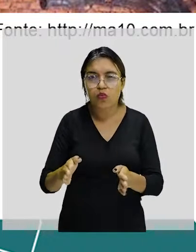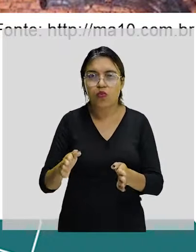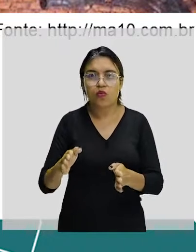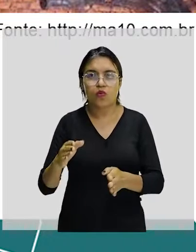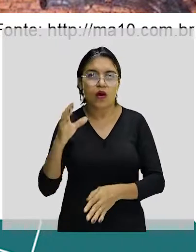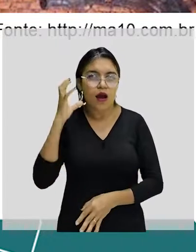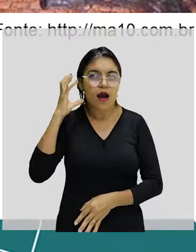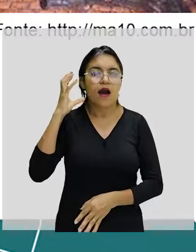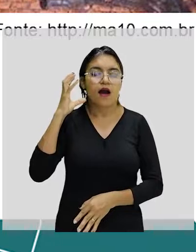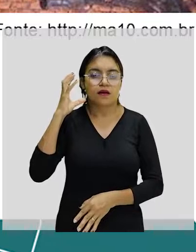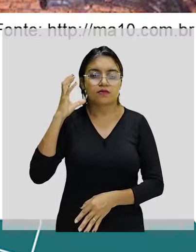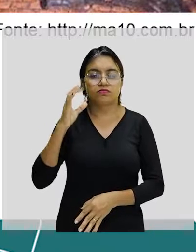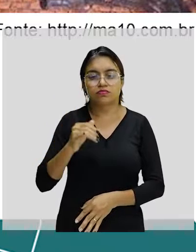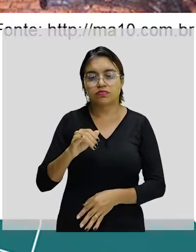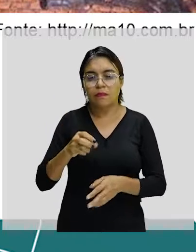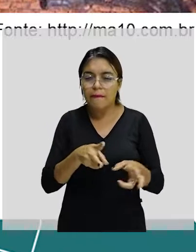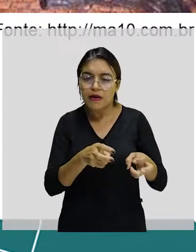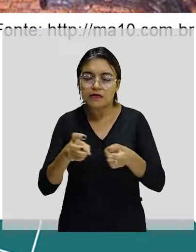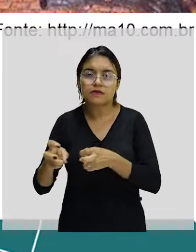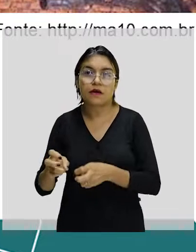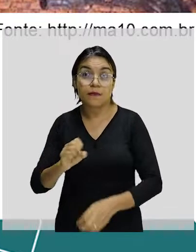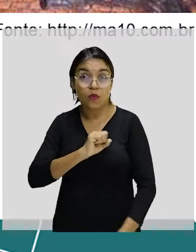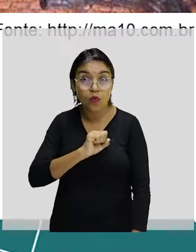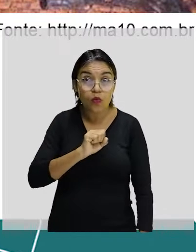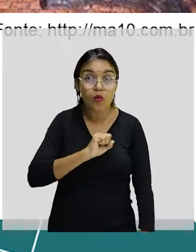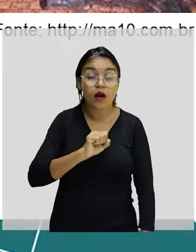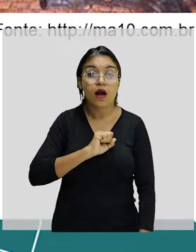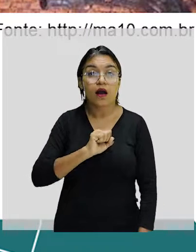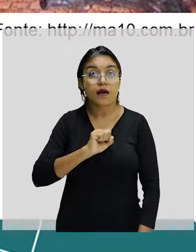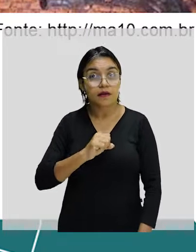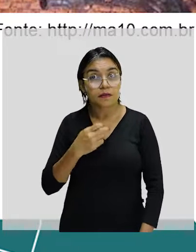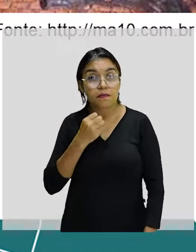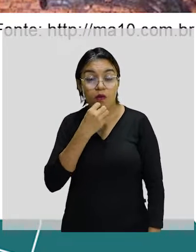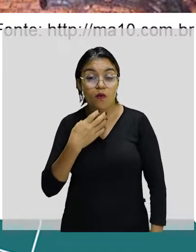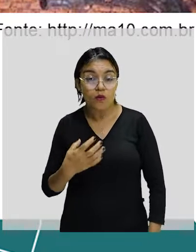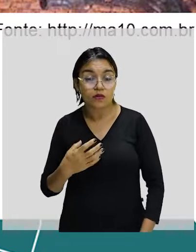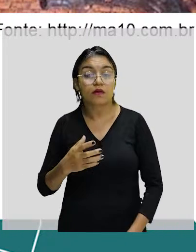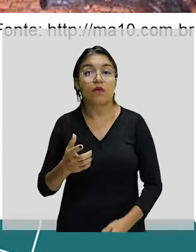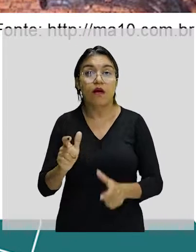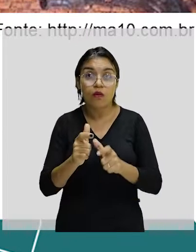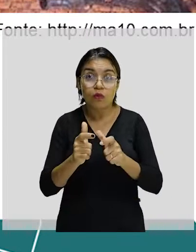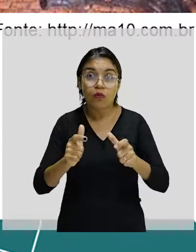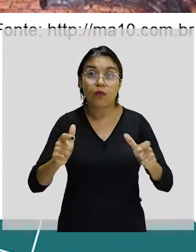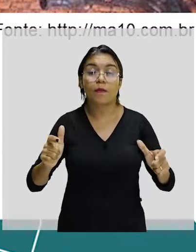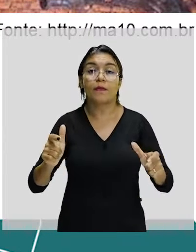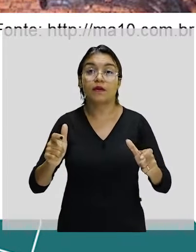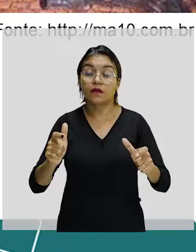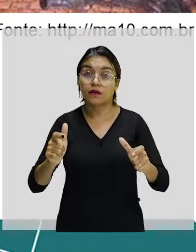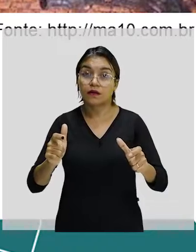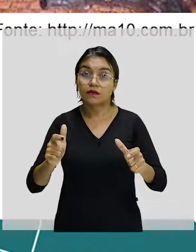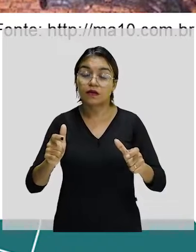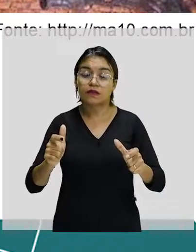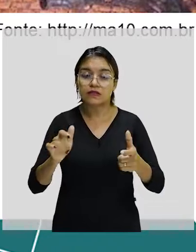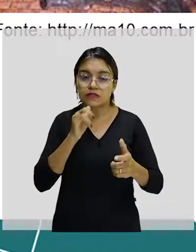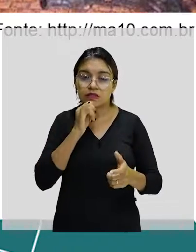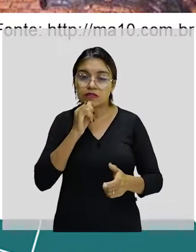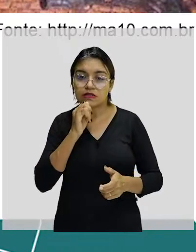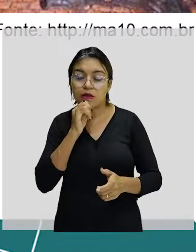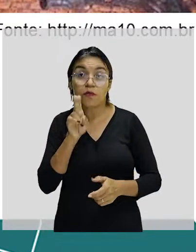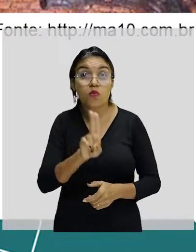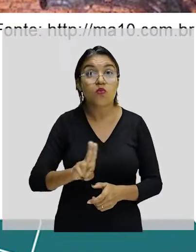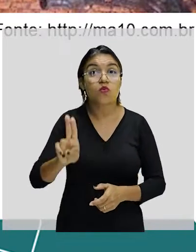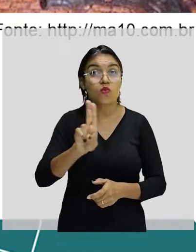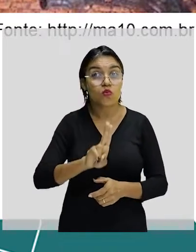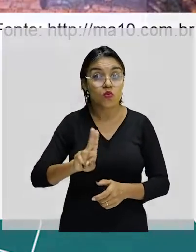algo muito popular e eles começam a aumentar a quantidade de transmissão. Eles começam a tocar essas músicas com